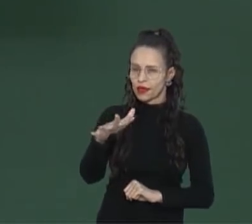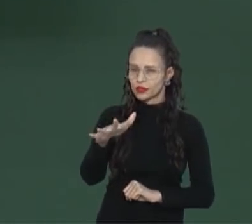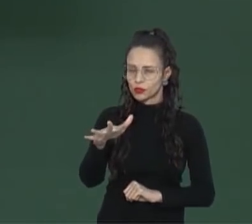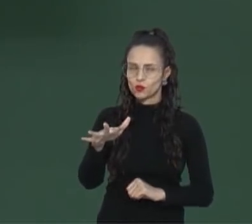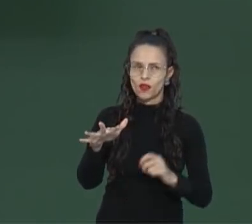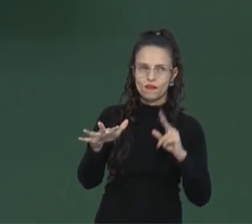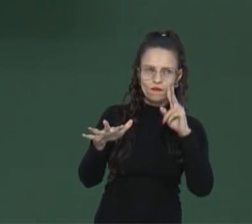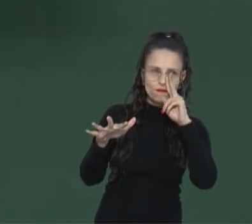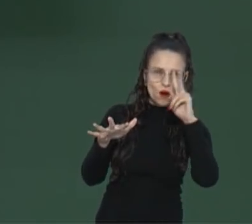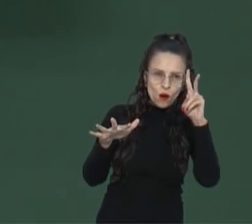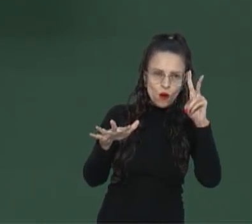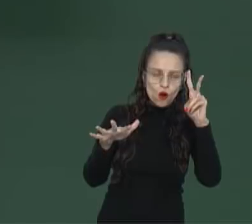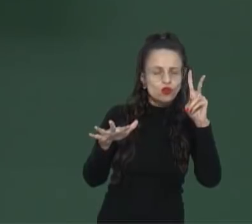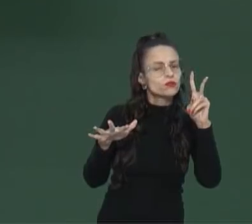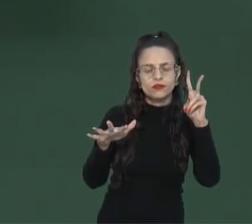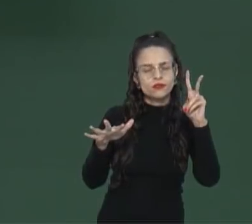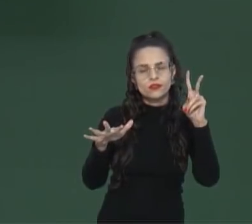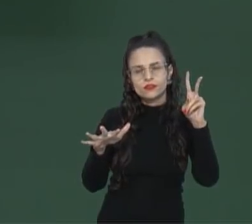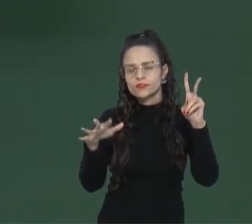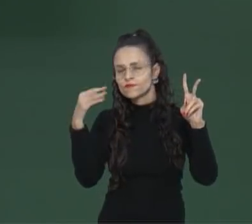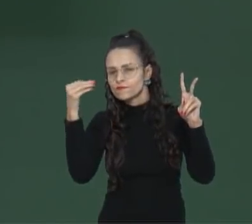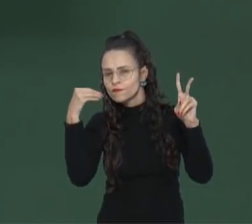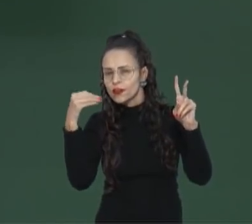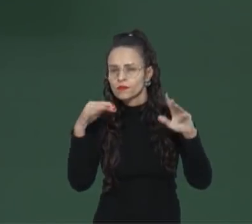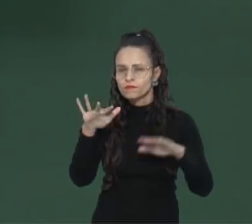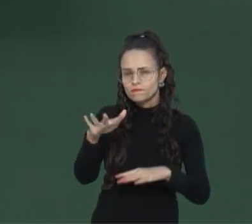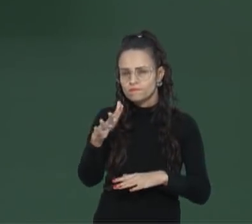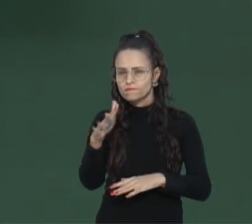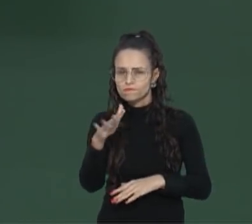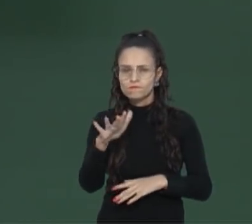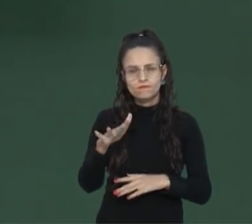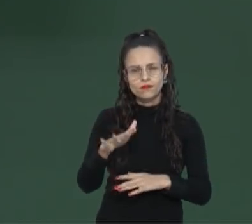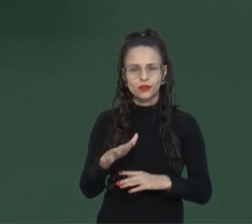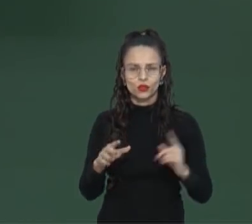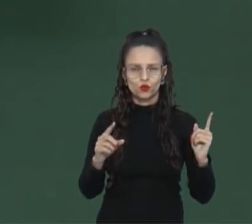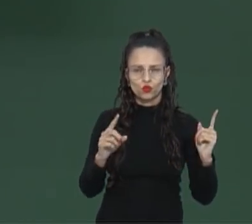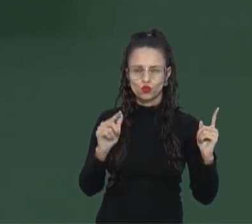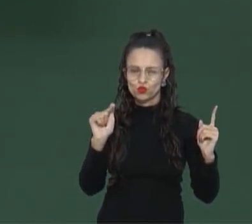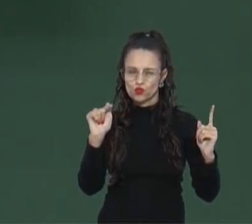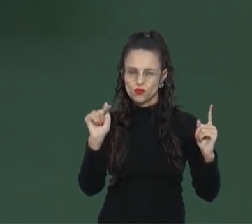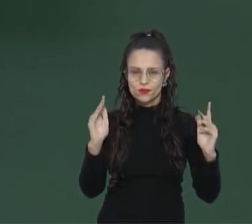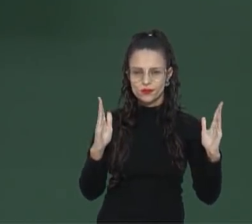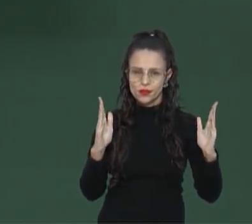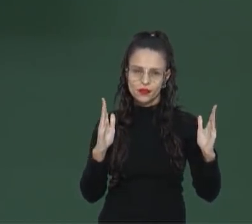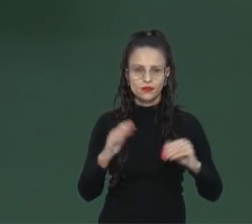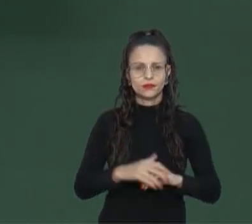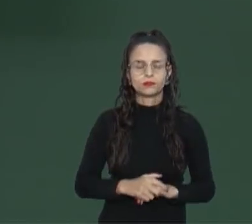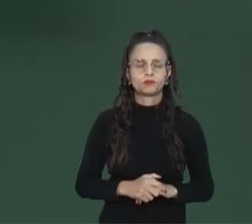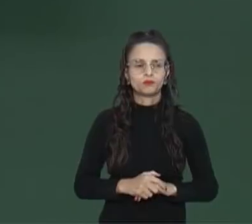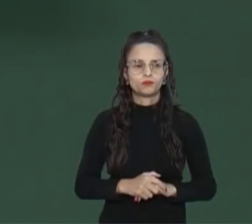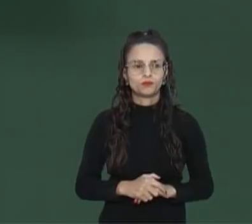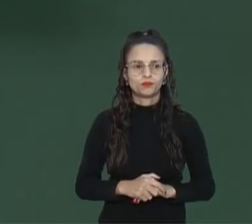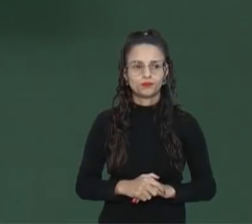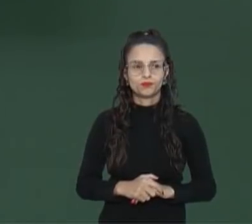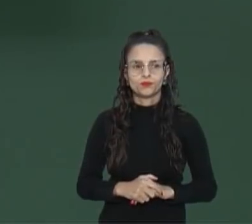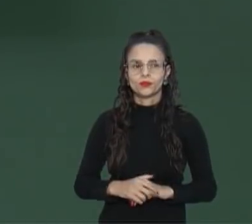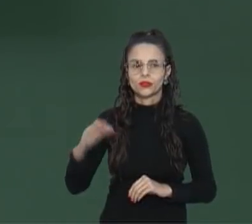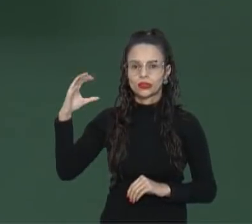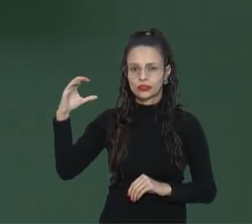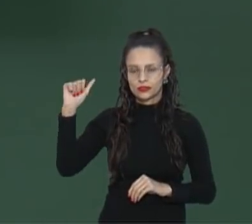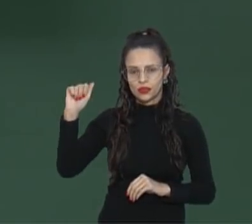nem forte, perto do 1, nem fraco, perto do 7. Então, ele vai estar entre 1 e 7. Vai estar aqui no meio. Assim